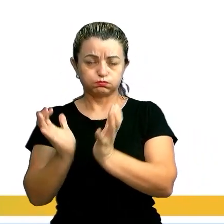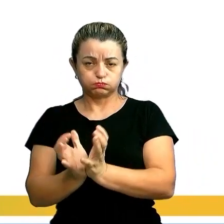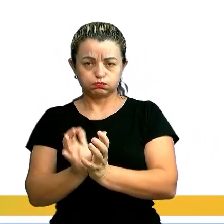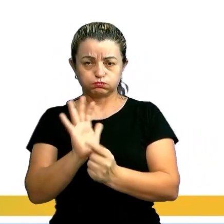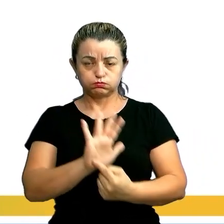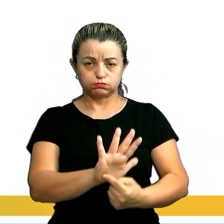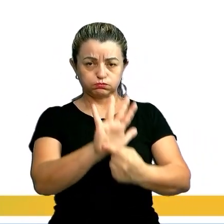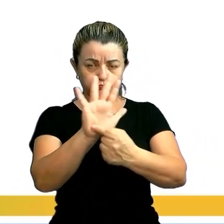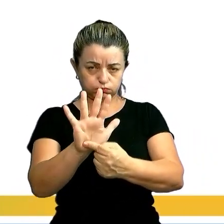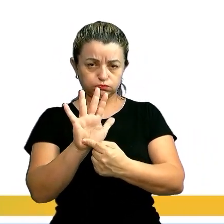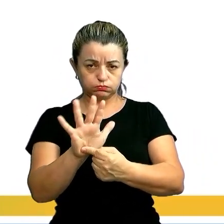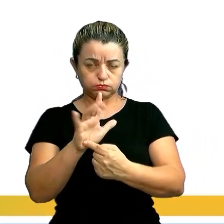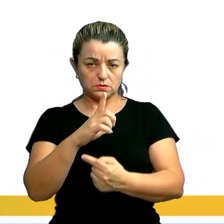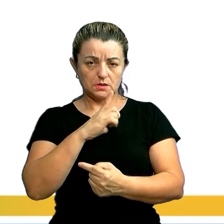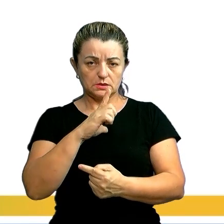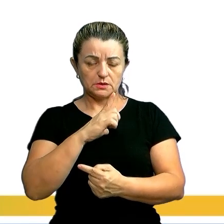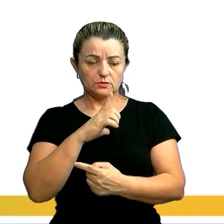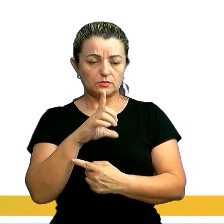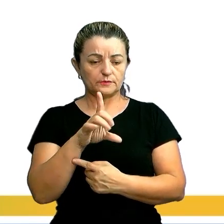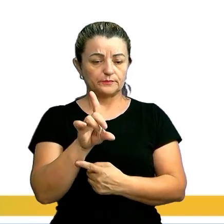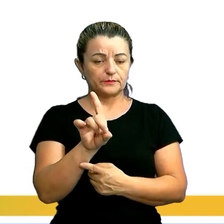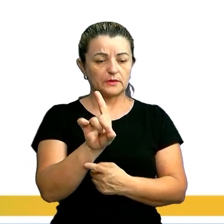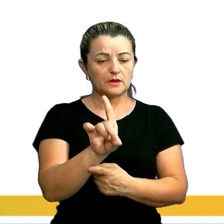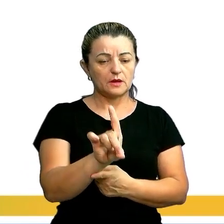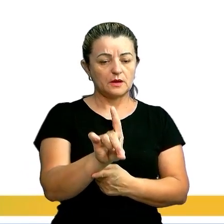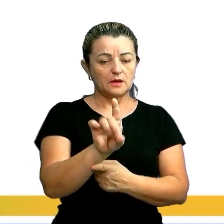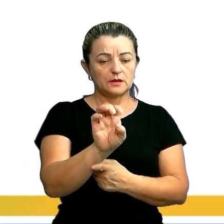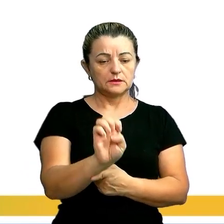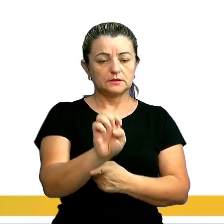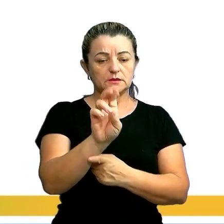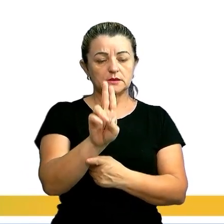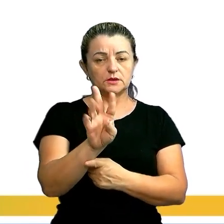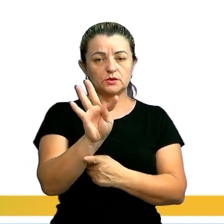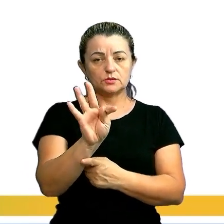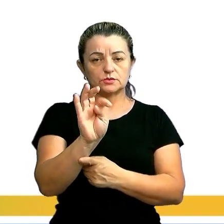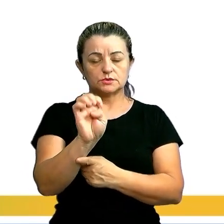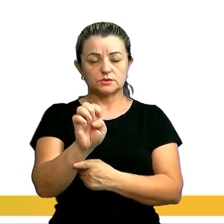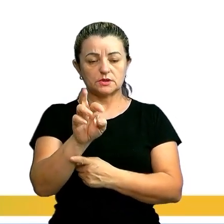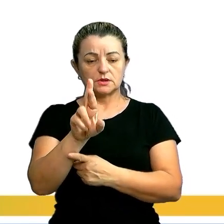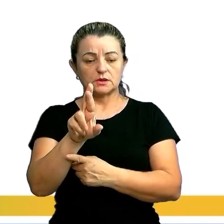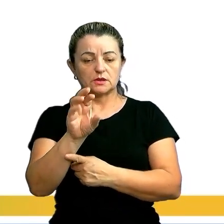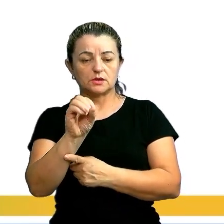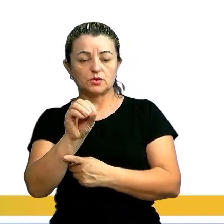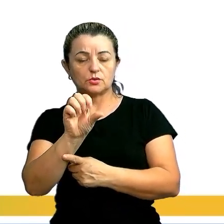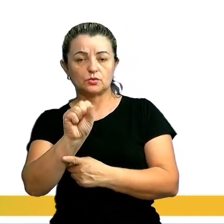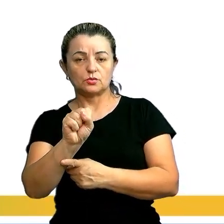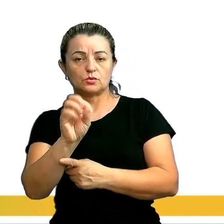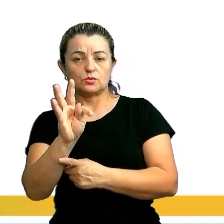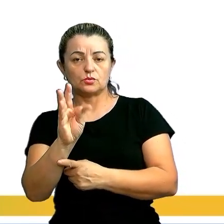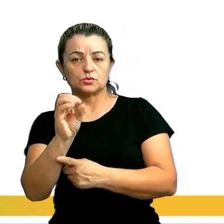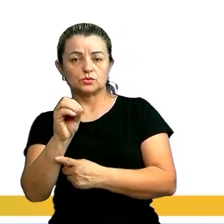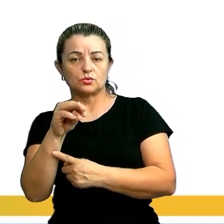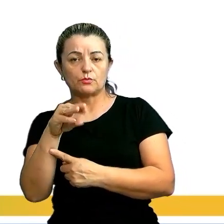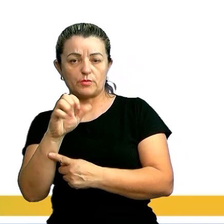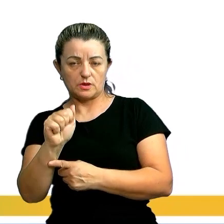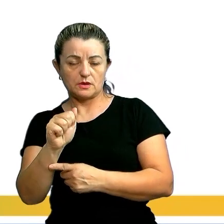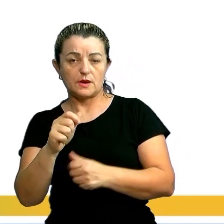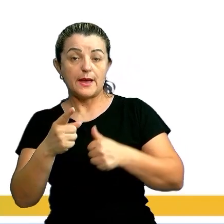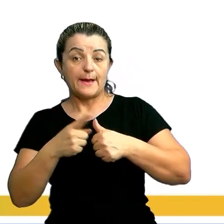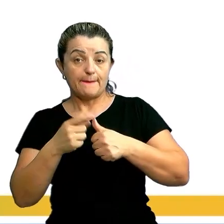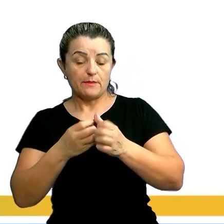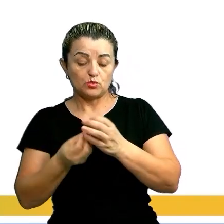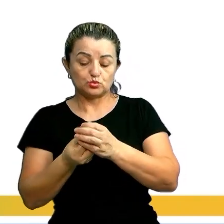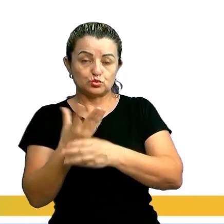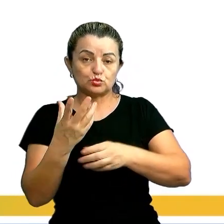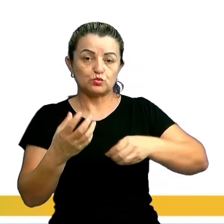representados apresentam deuterostomia. O que é deuterostomia? É que primeiro se origina o ânus, depois que